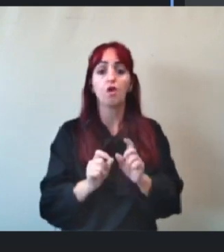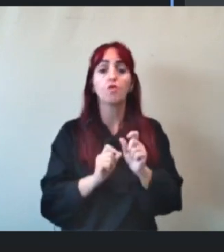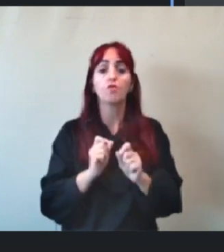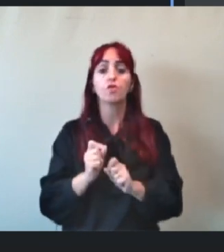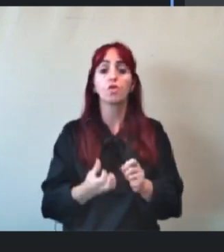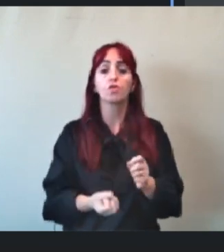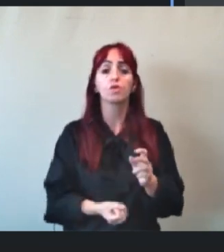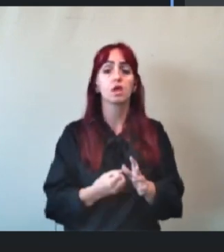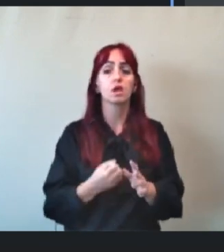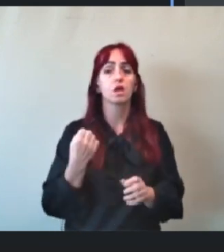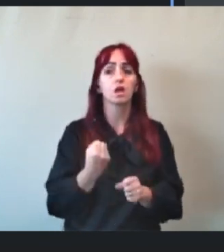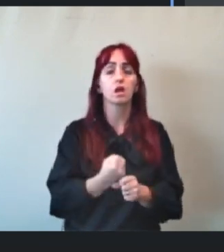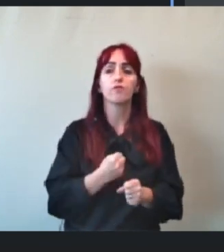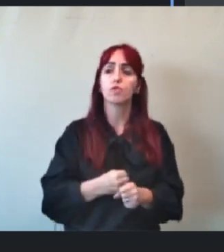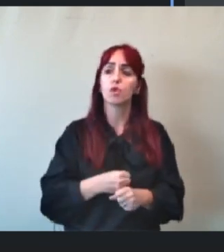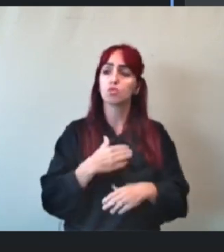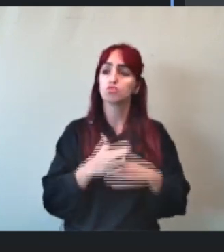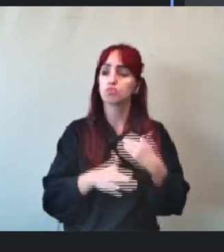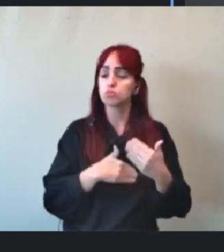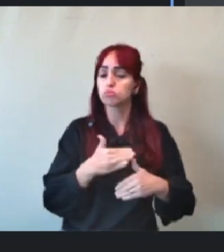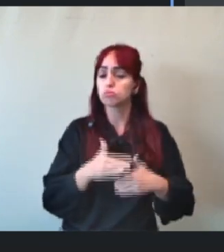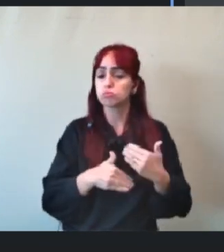foram se desenvolvendo